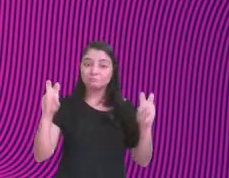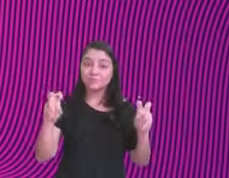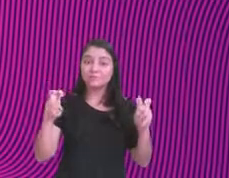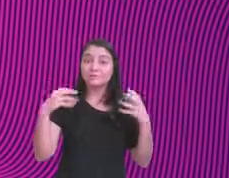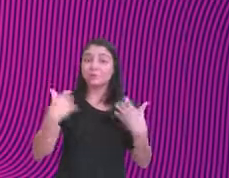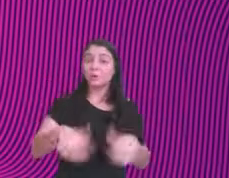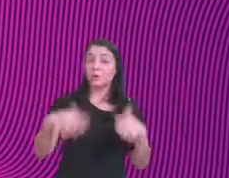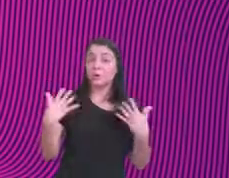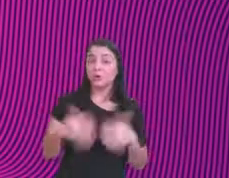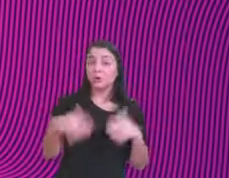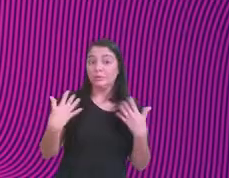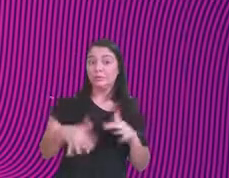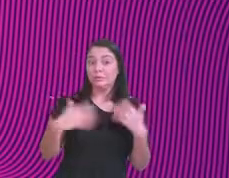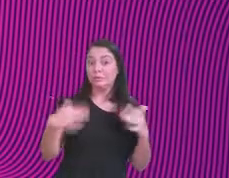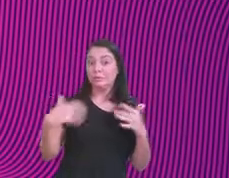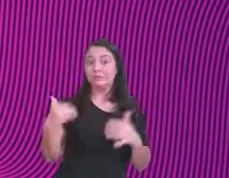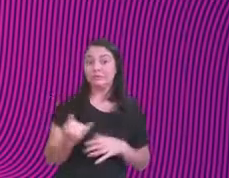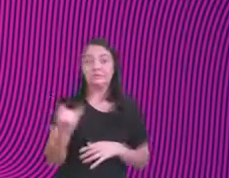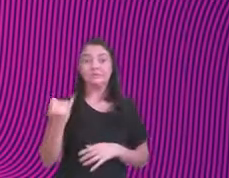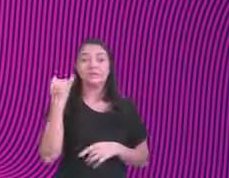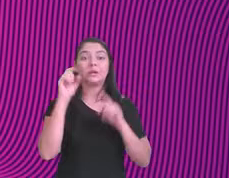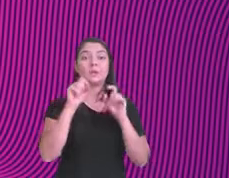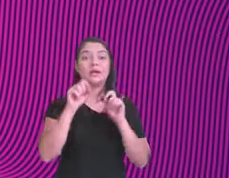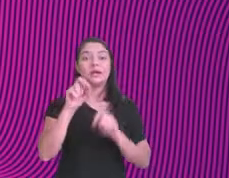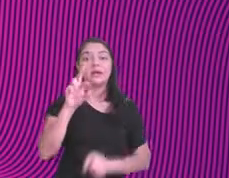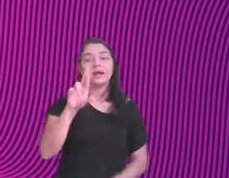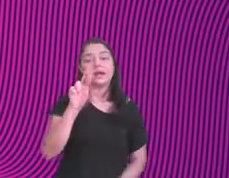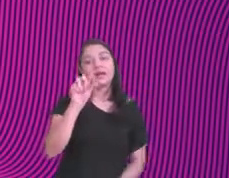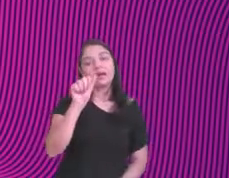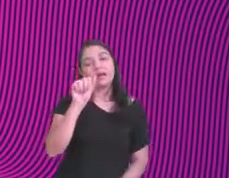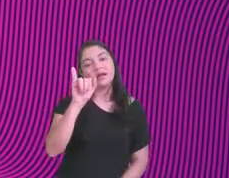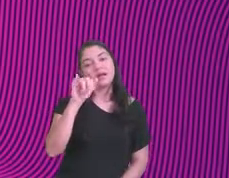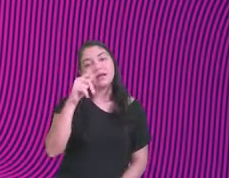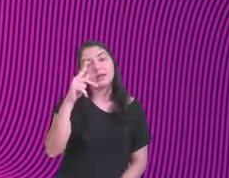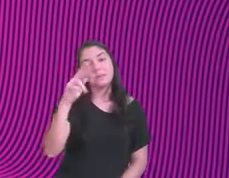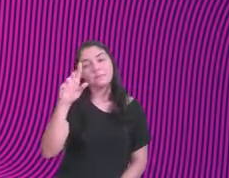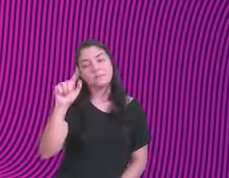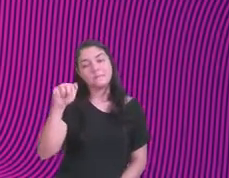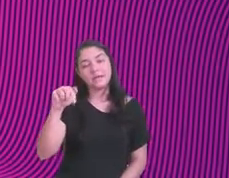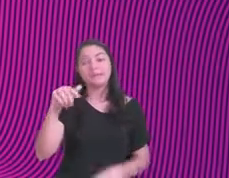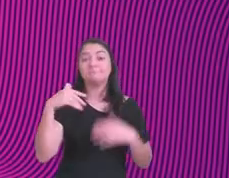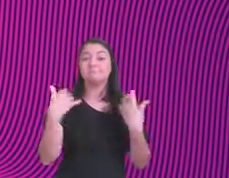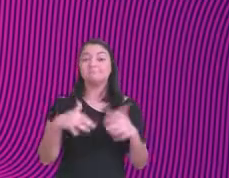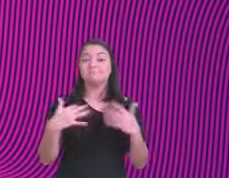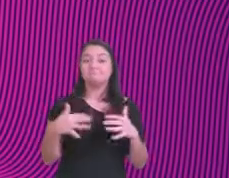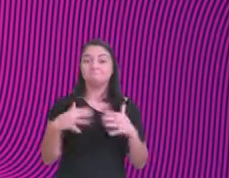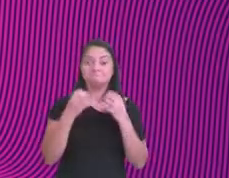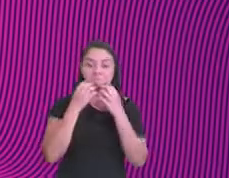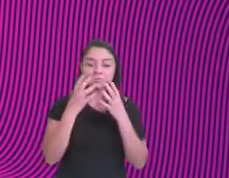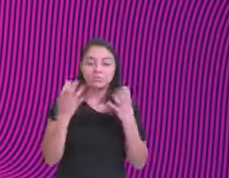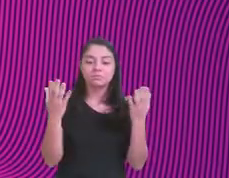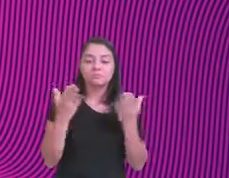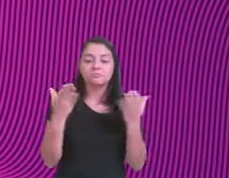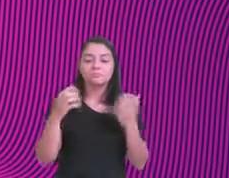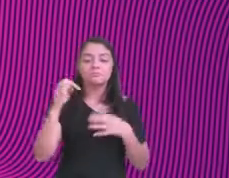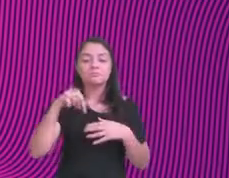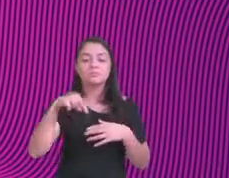né, que é a HIPEC. Então, eu vou, nesse tempo, a gente vai tentar dar uma